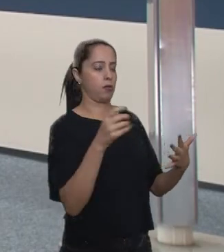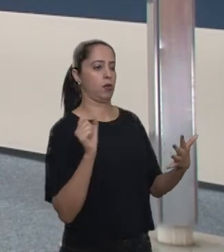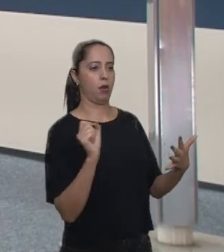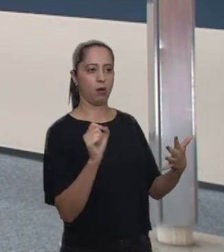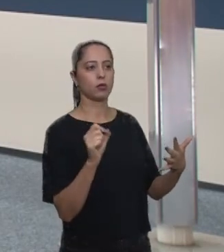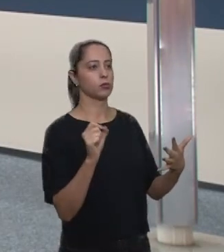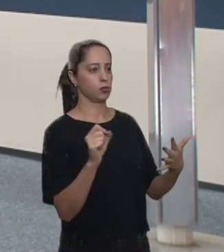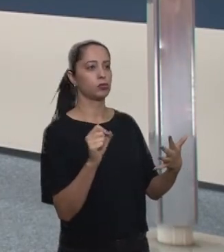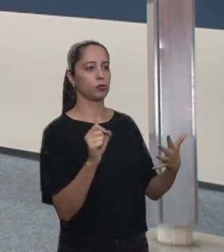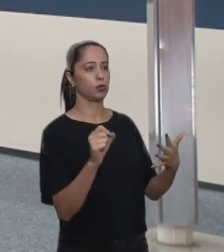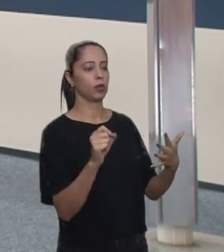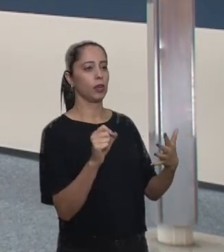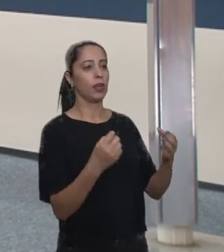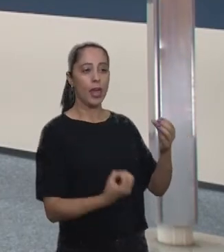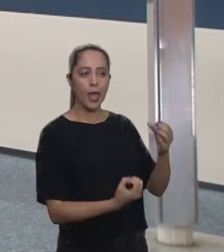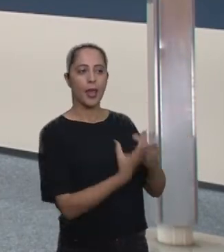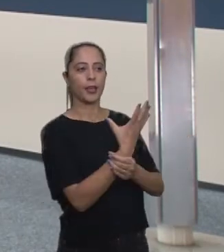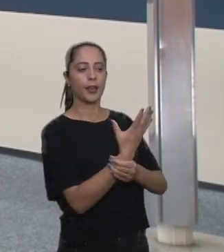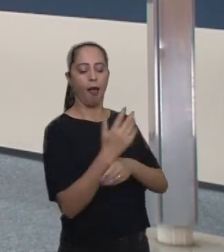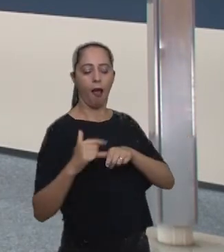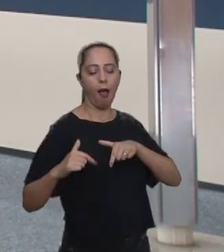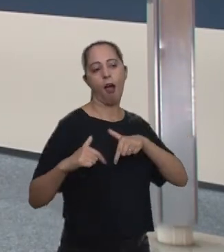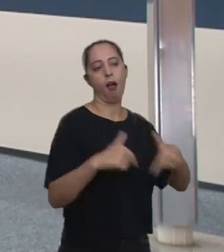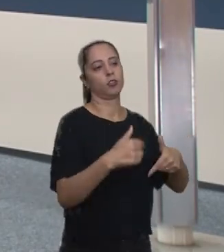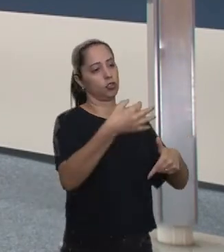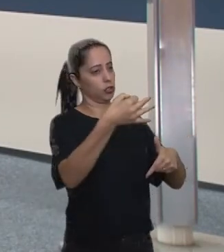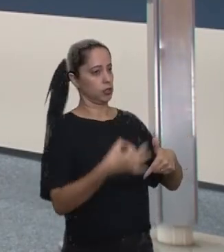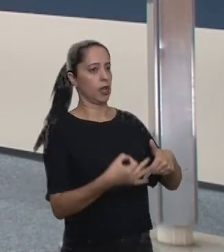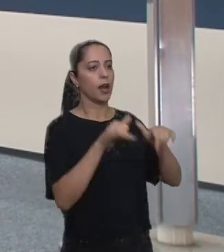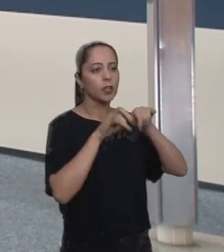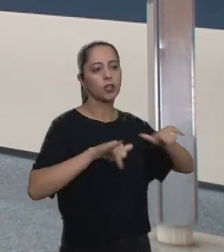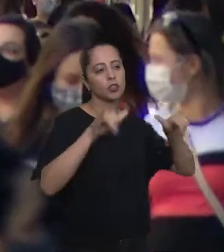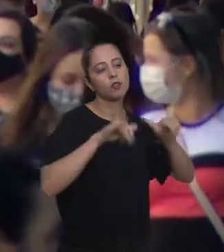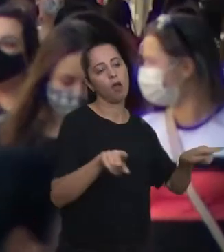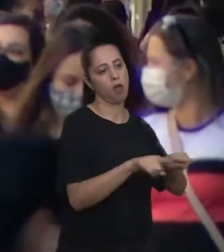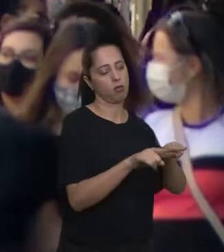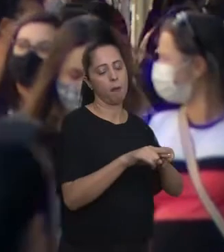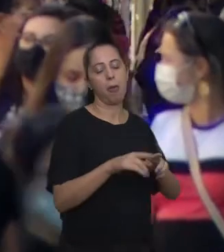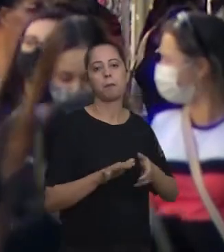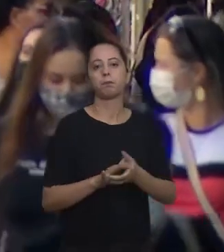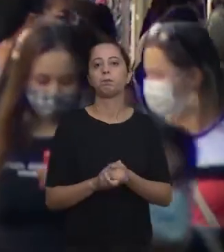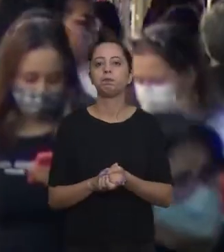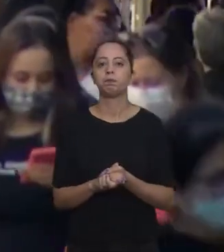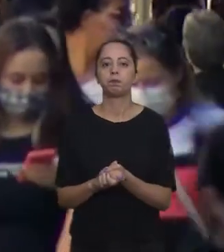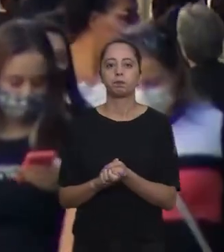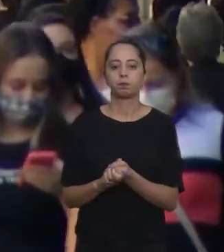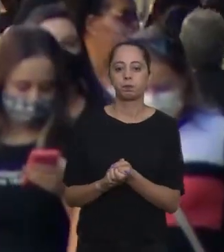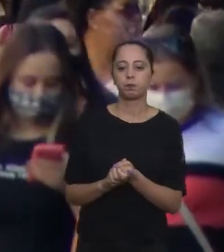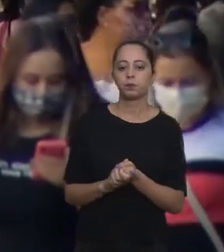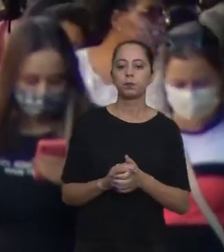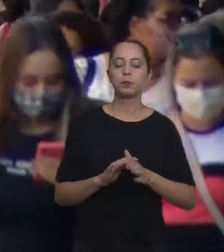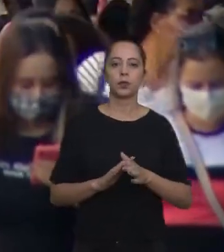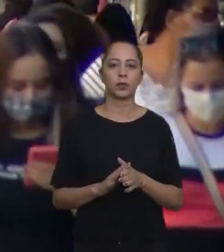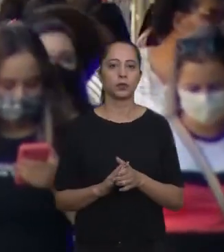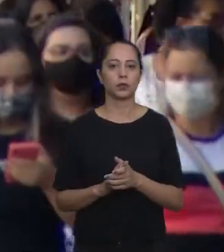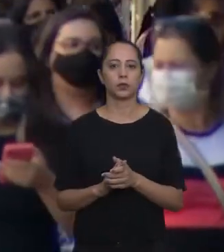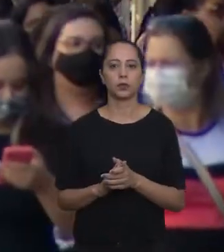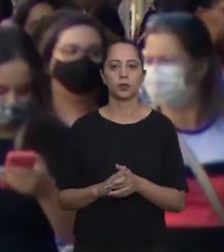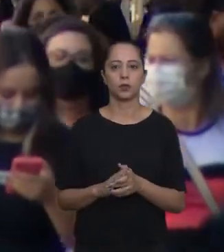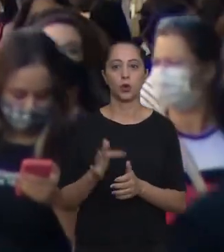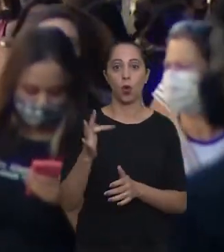que é necessário a gente implementar as políticas públicas e divulgá-las. De acordo com o Fórum Nacional de Prevenção